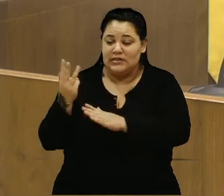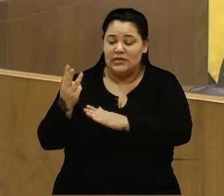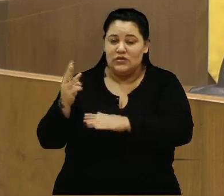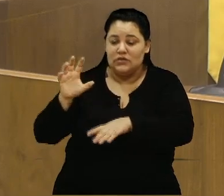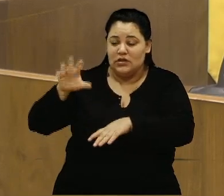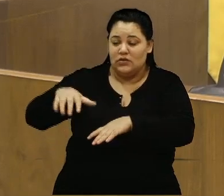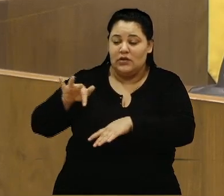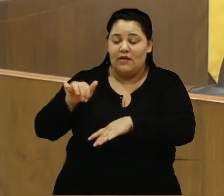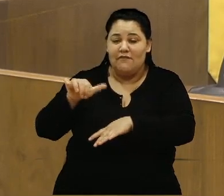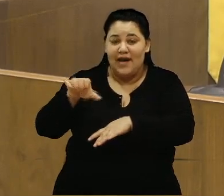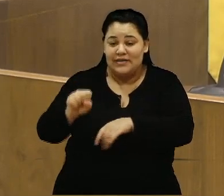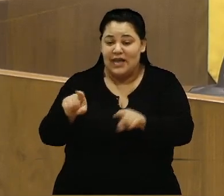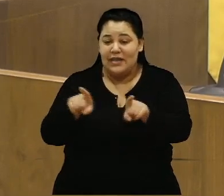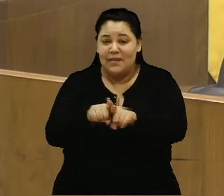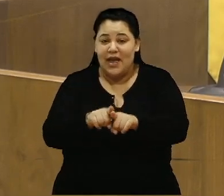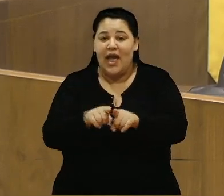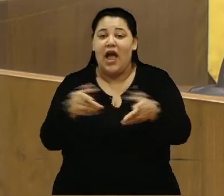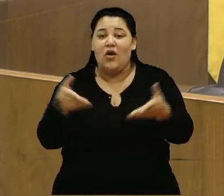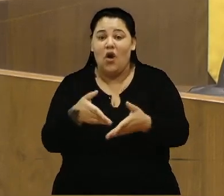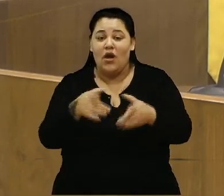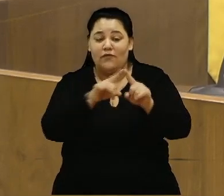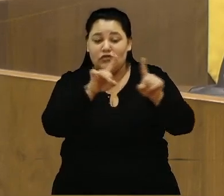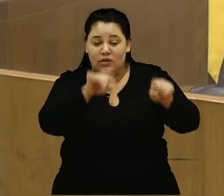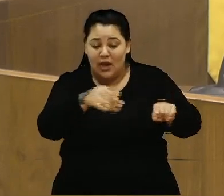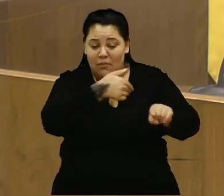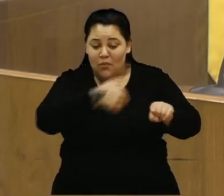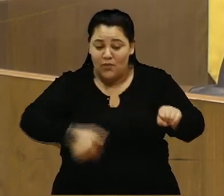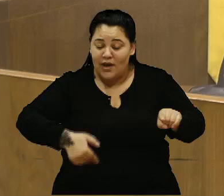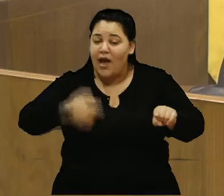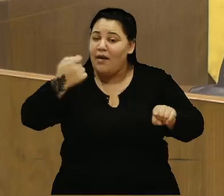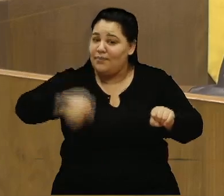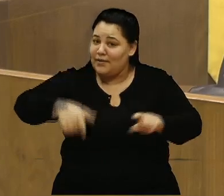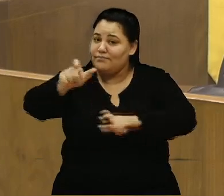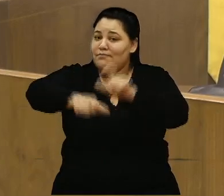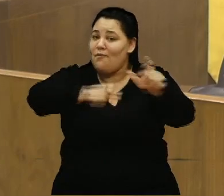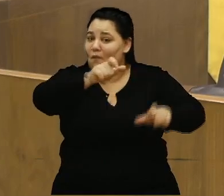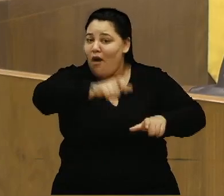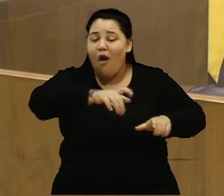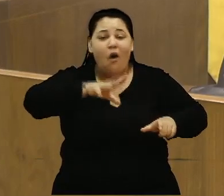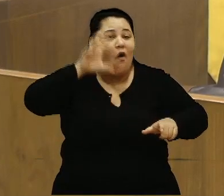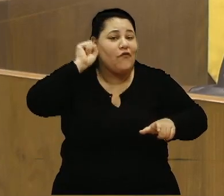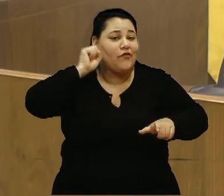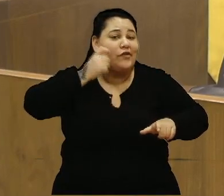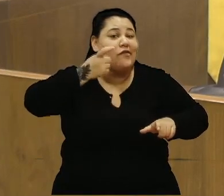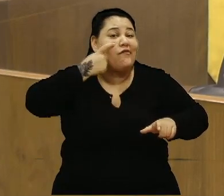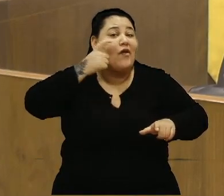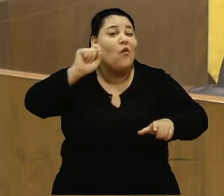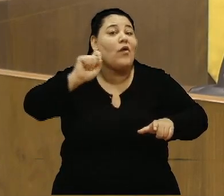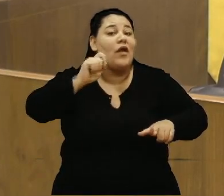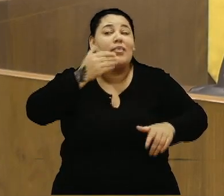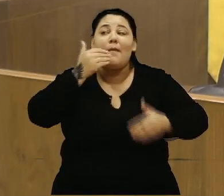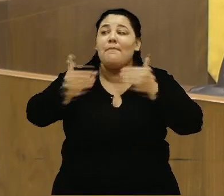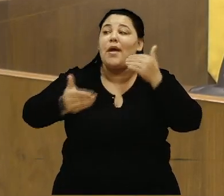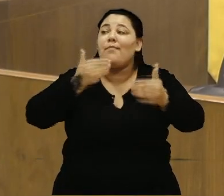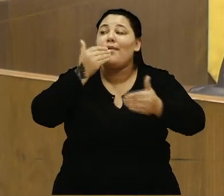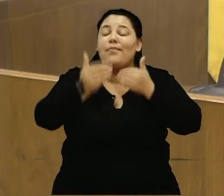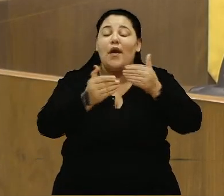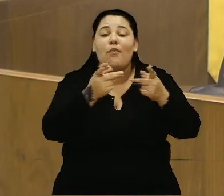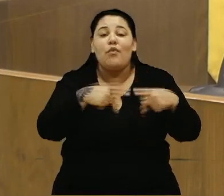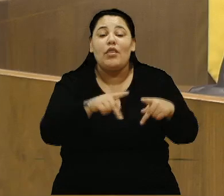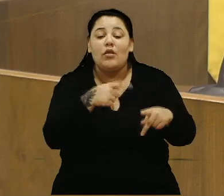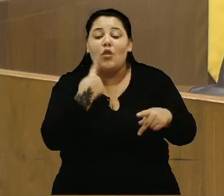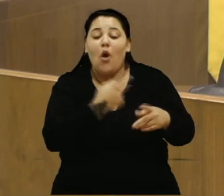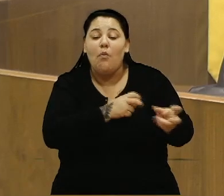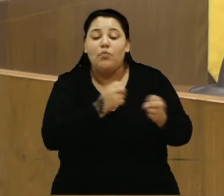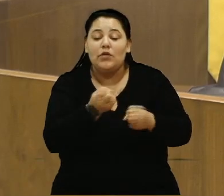dos servidores. Então, não está tudo bem. As pessoas precisam ser ouvidas e a gente precisa ver quais as reivindicações que nós podemos atender e como nós